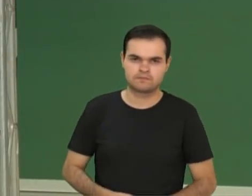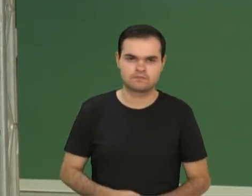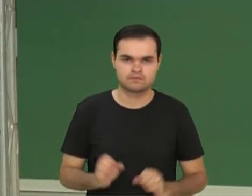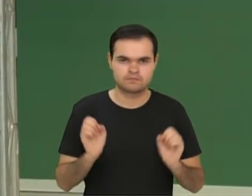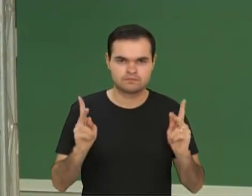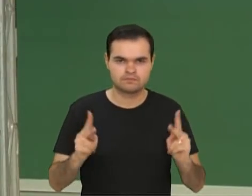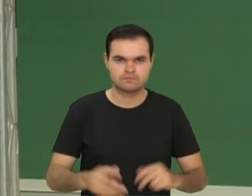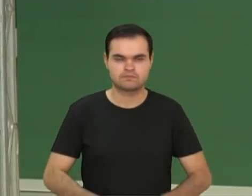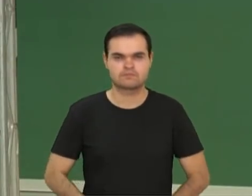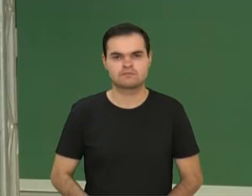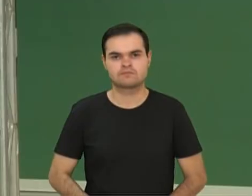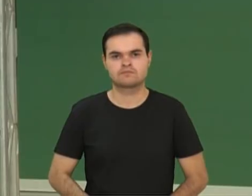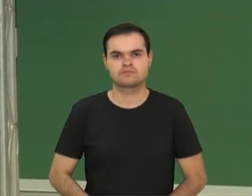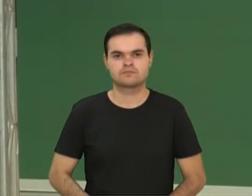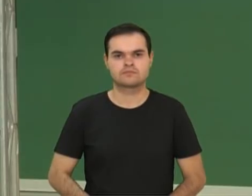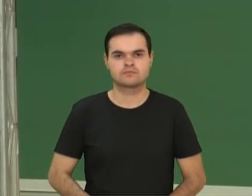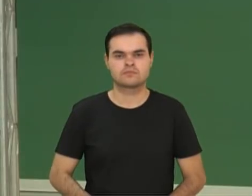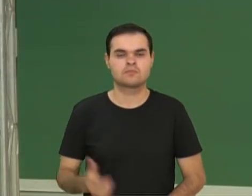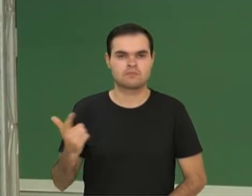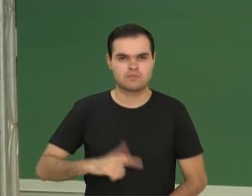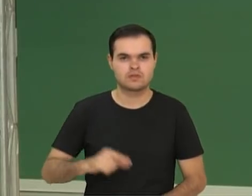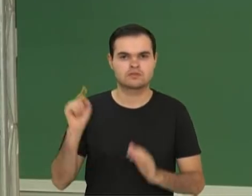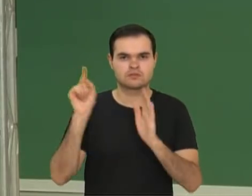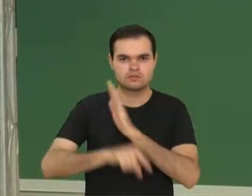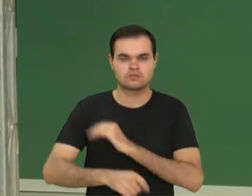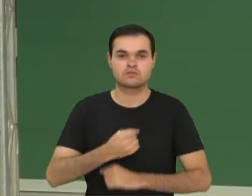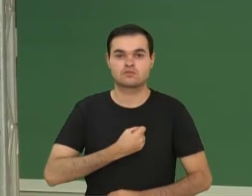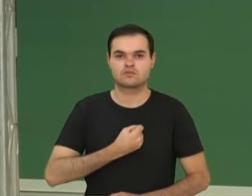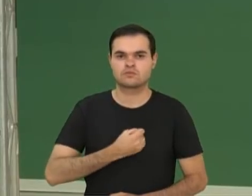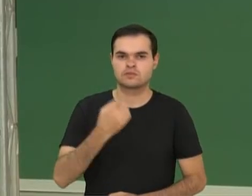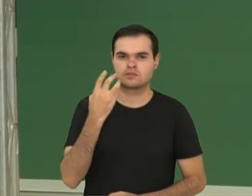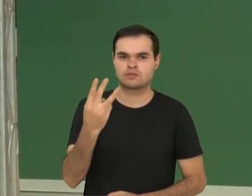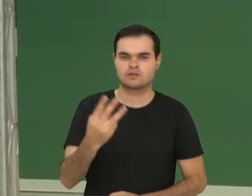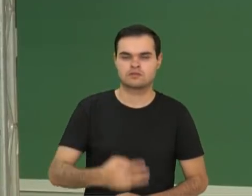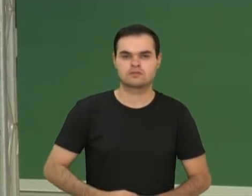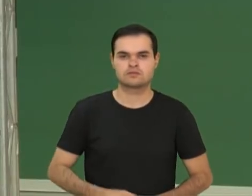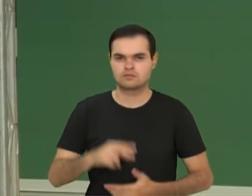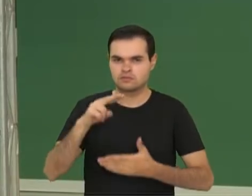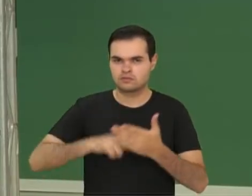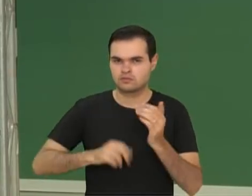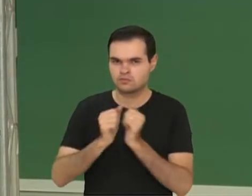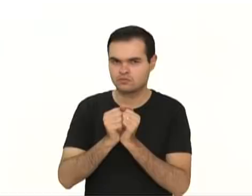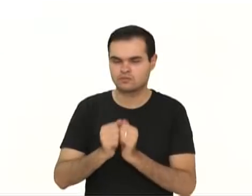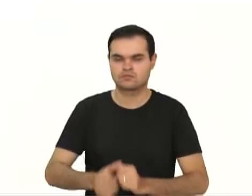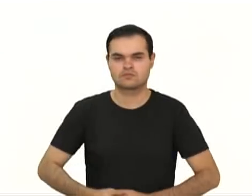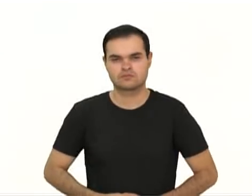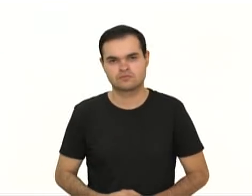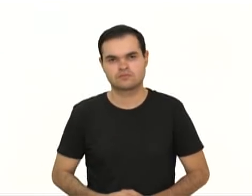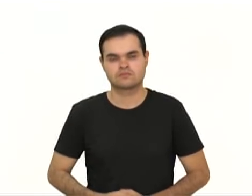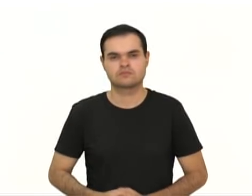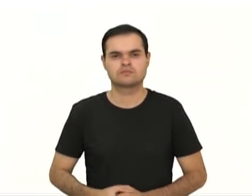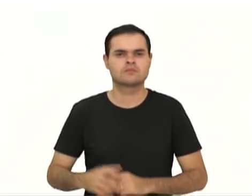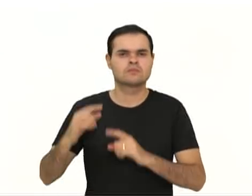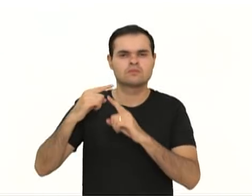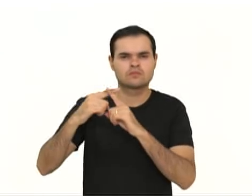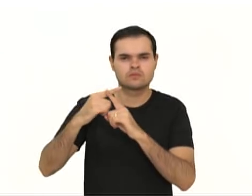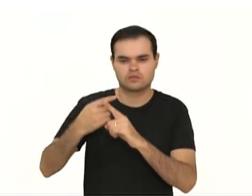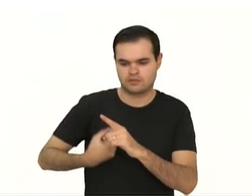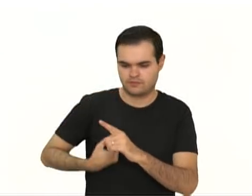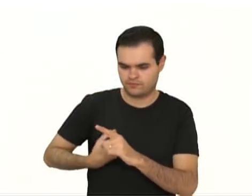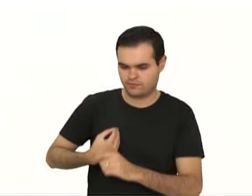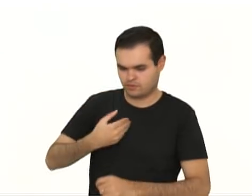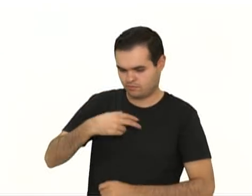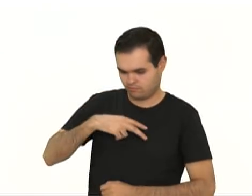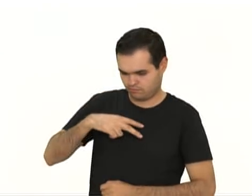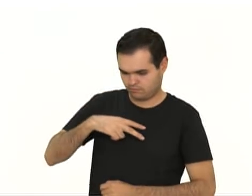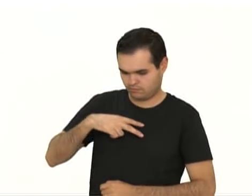certo? Temos mais um exercício, o exercício de número 3. Leia junto comigo. Porque a vida privada,